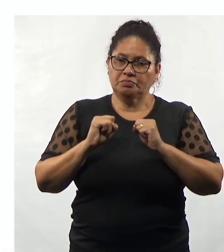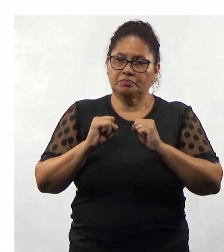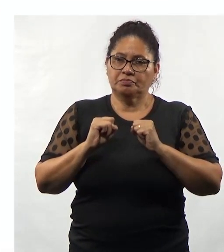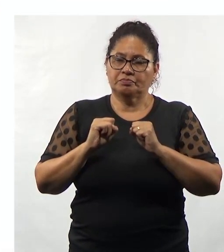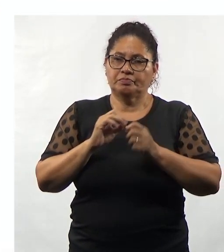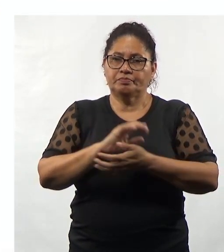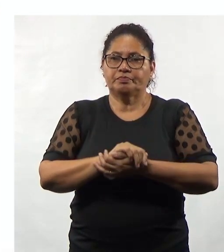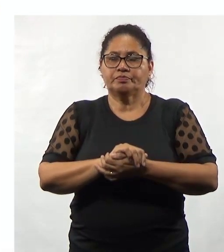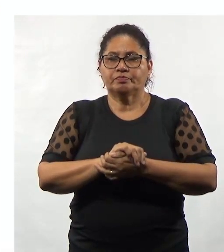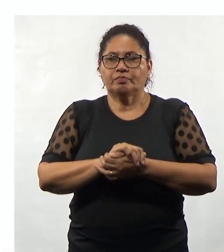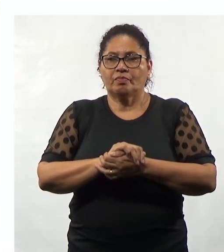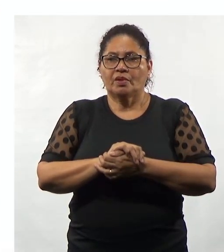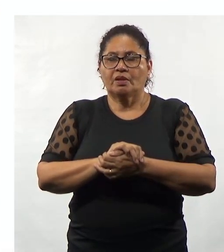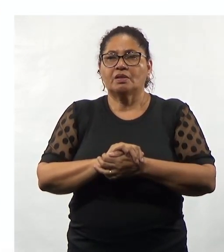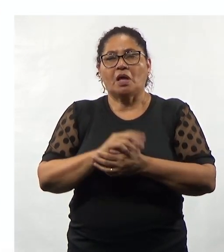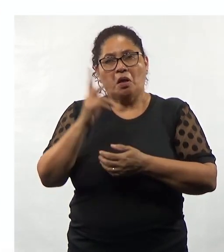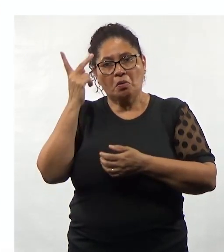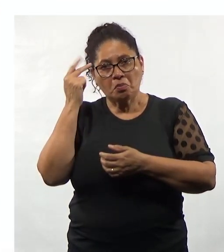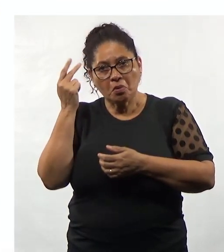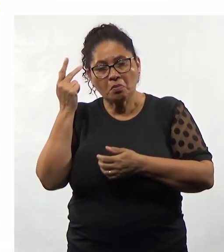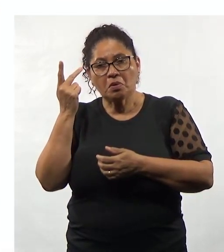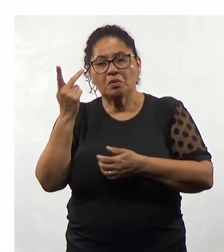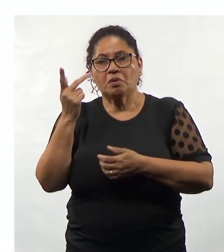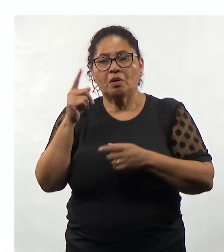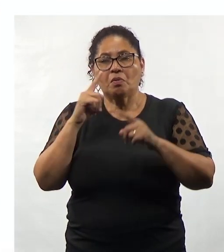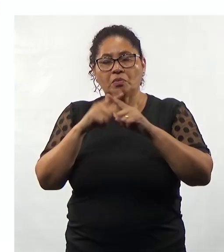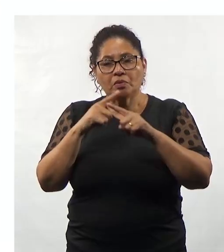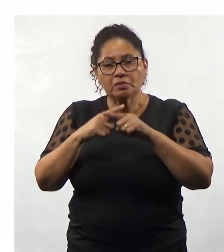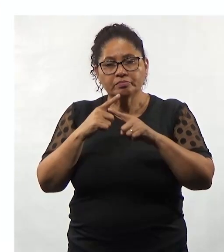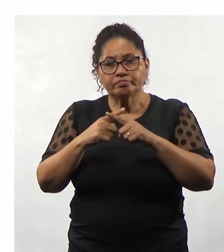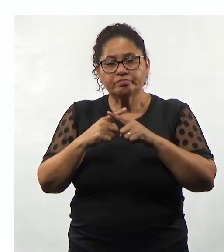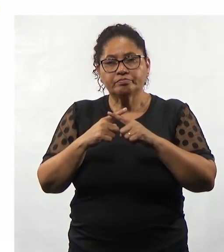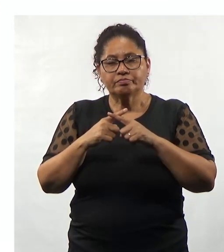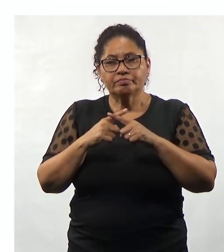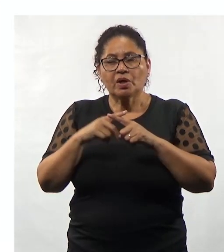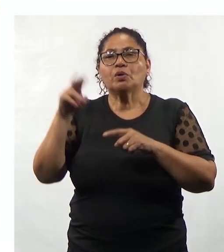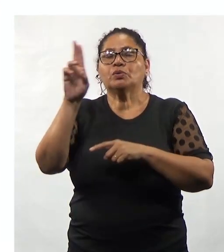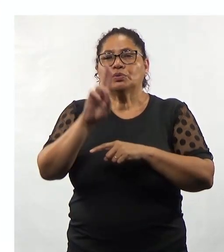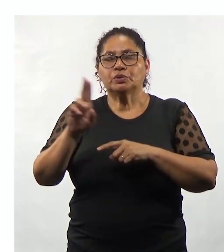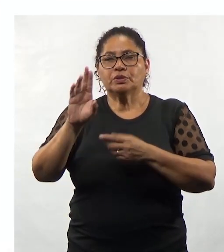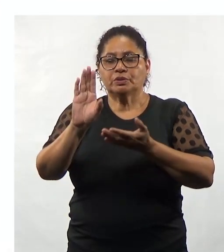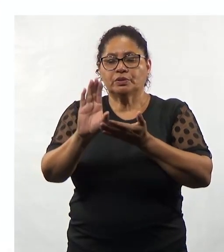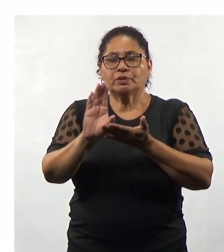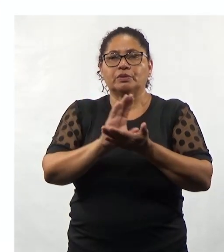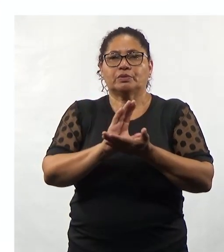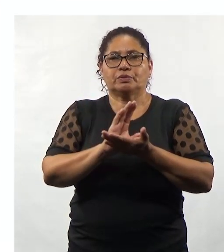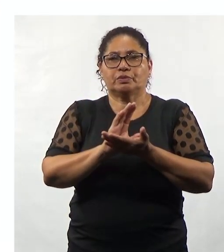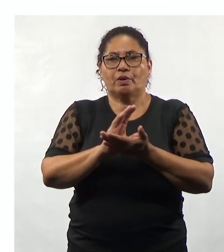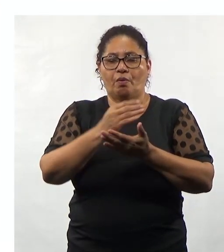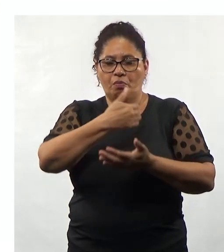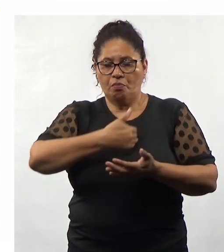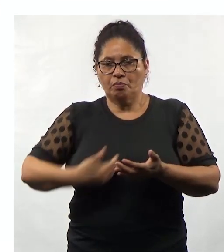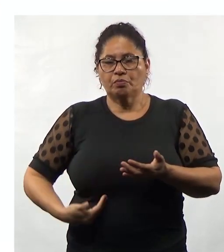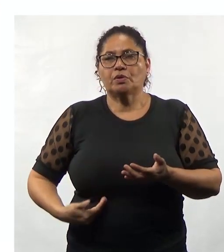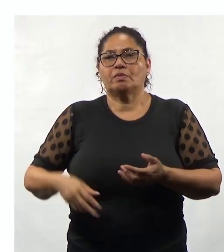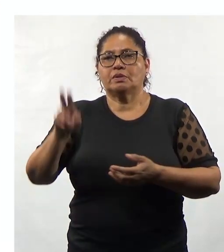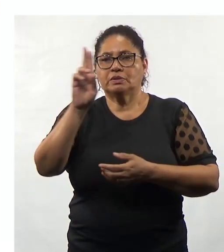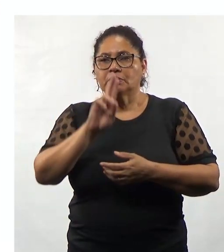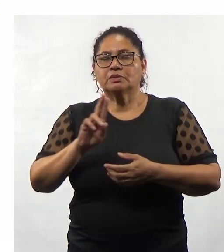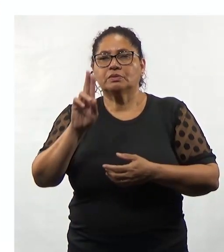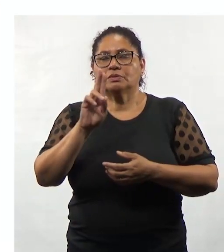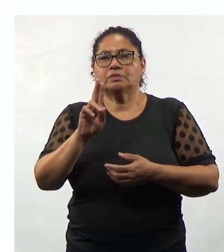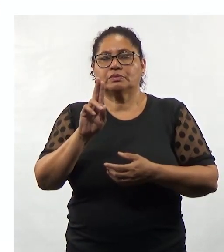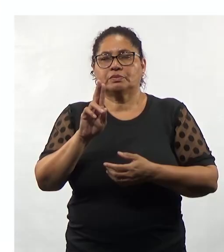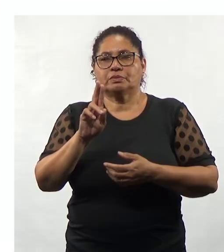Né? Então, isso é muito comum. Por quê? Porque a gente precisa utilizar orçamento. O orçamento público é para ser